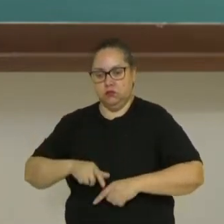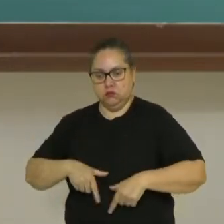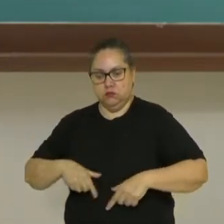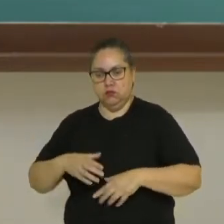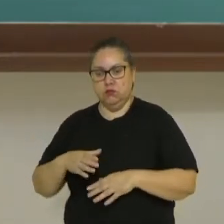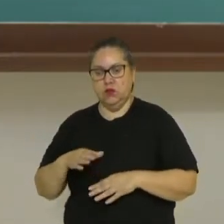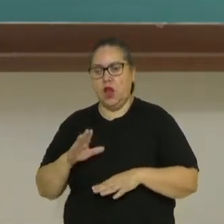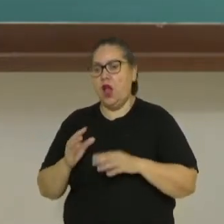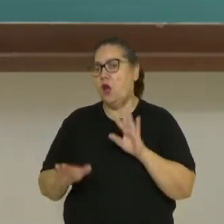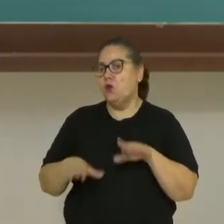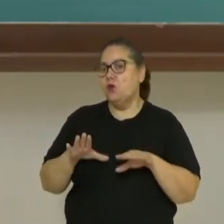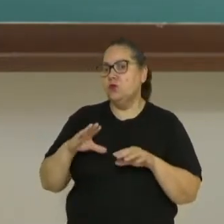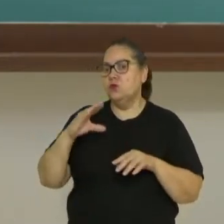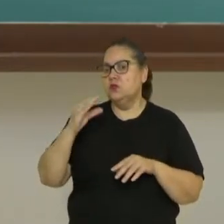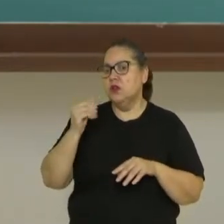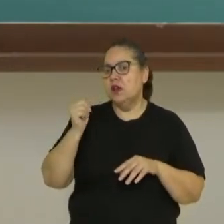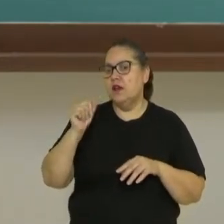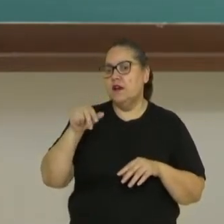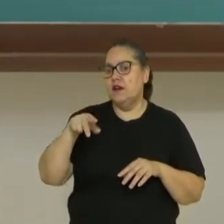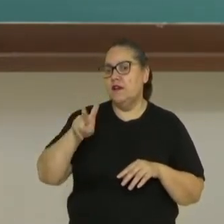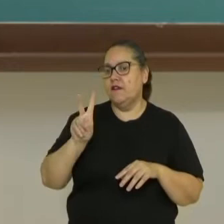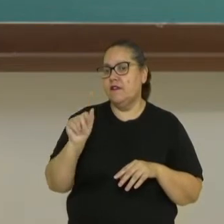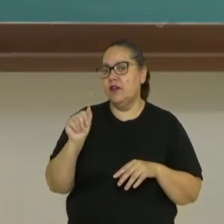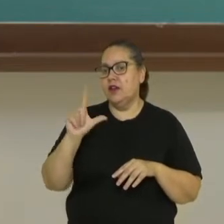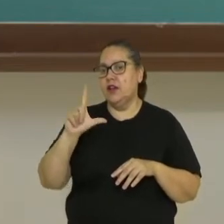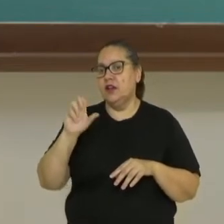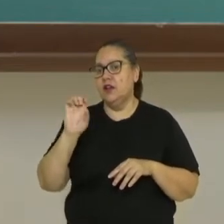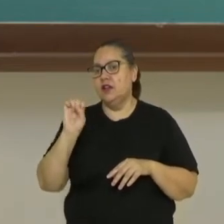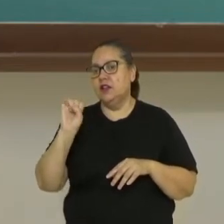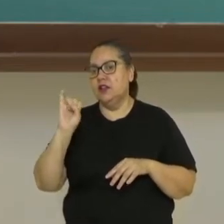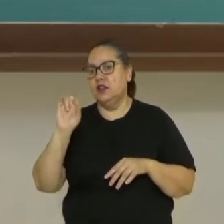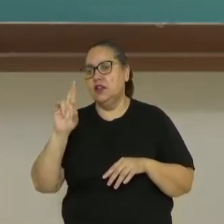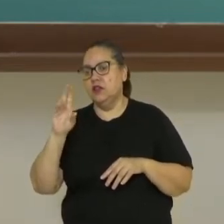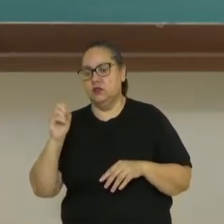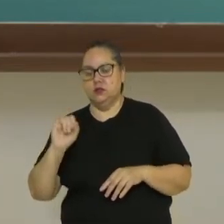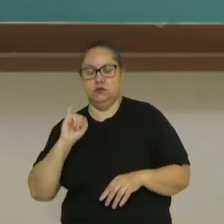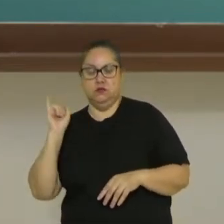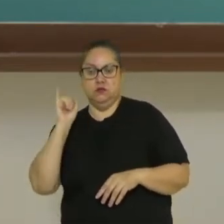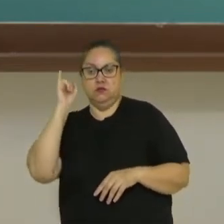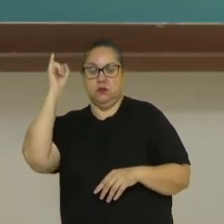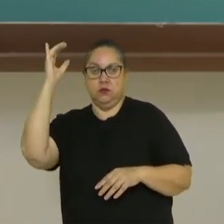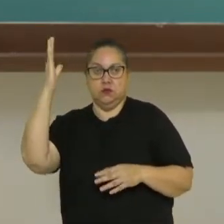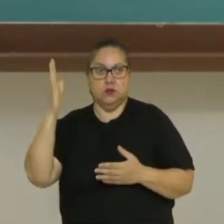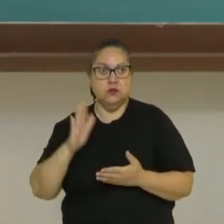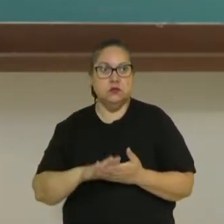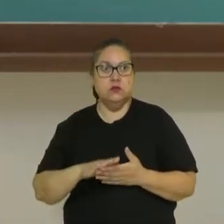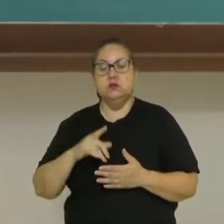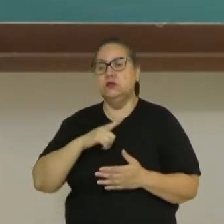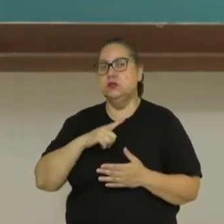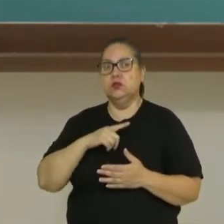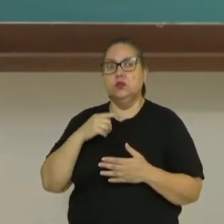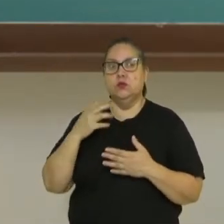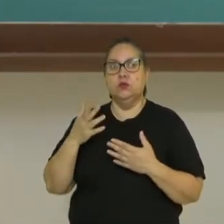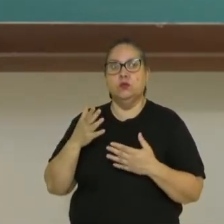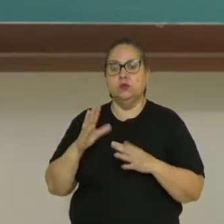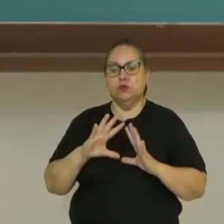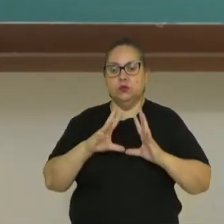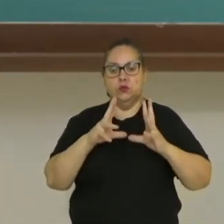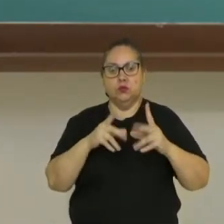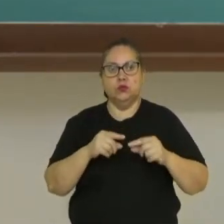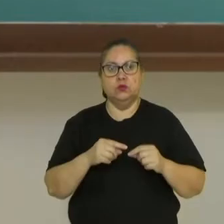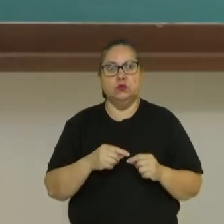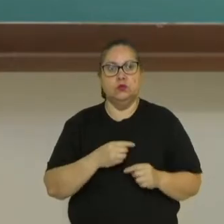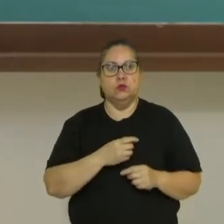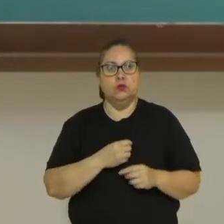alguns cavaleiros, né, que eram de cargos muito importantes. Nós temos ali toda essa parte